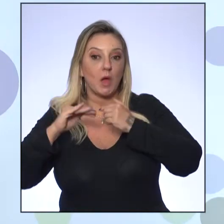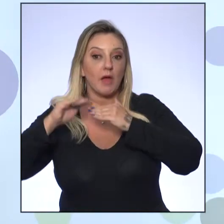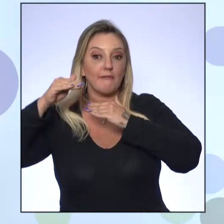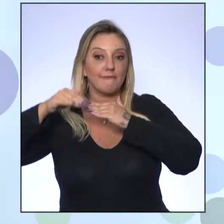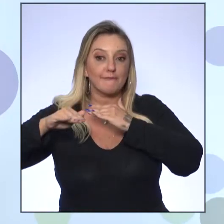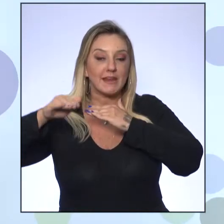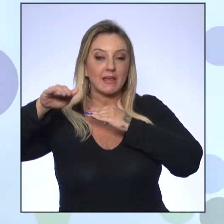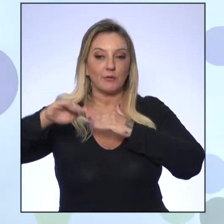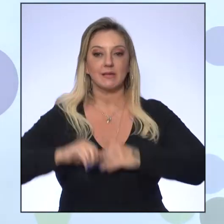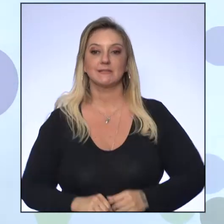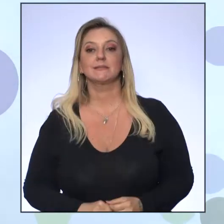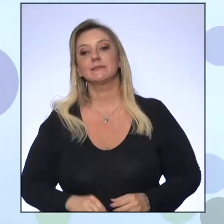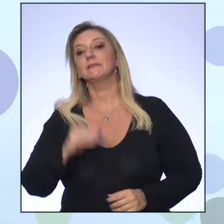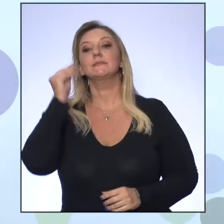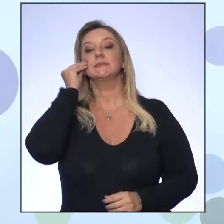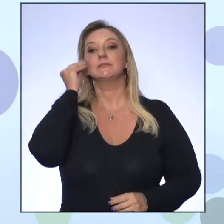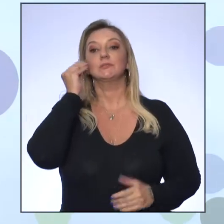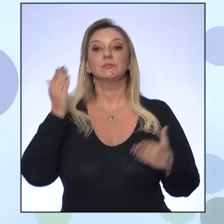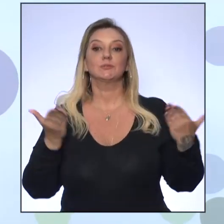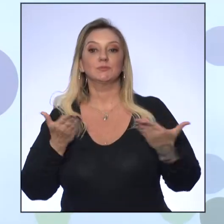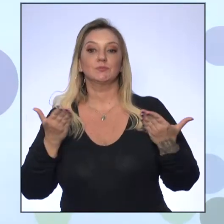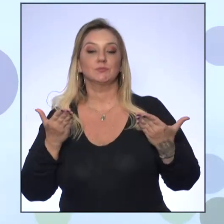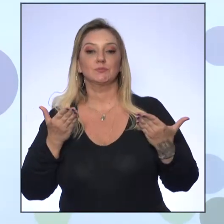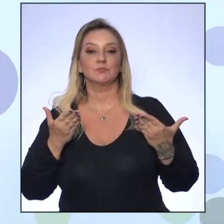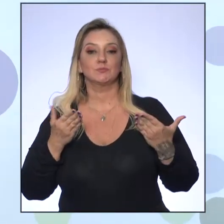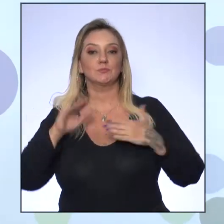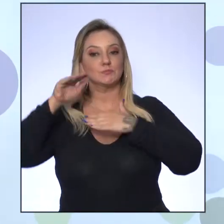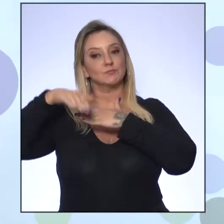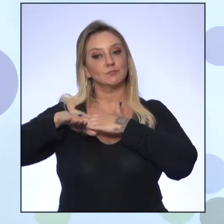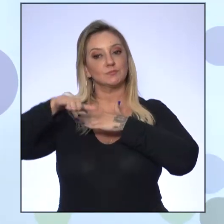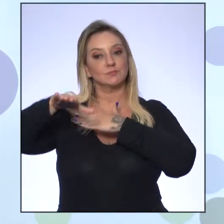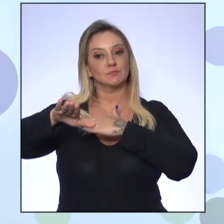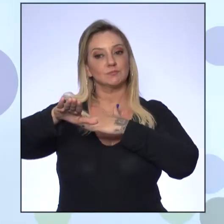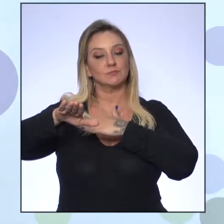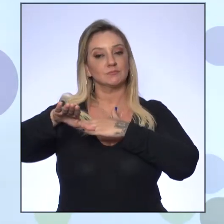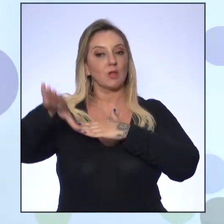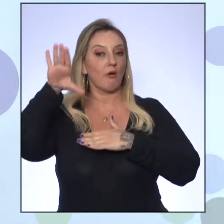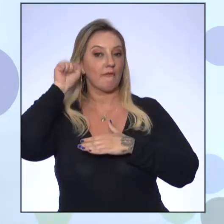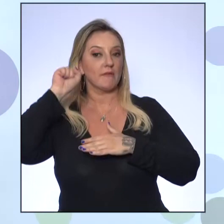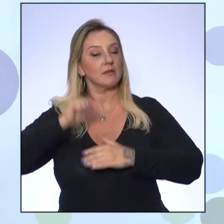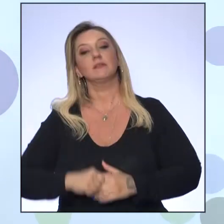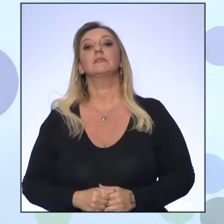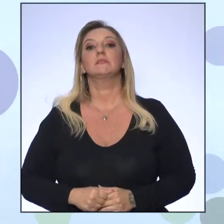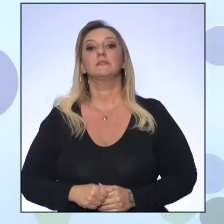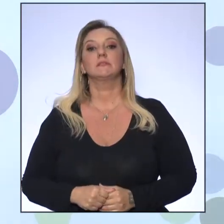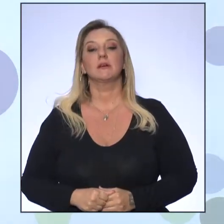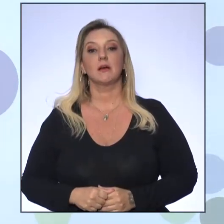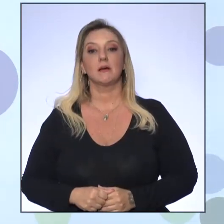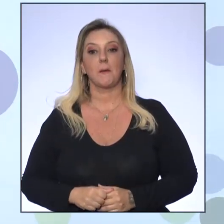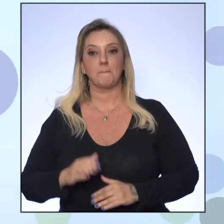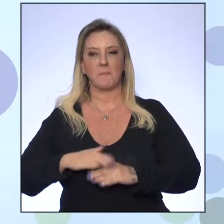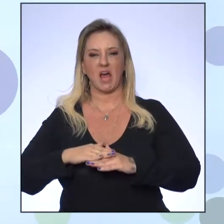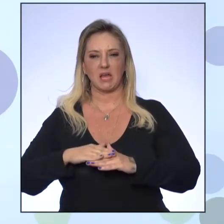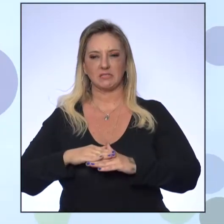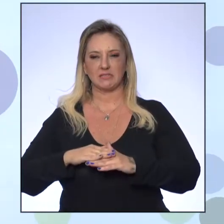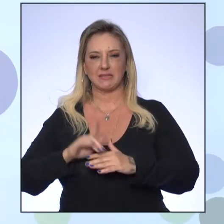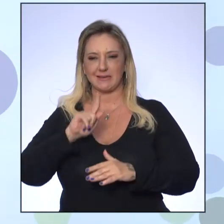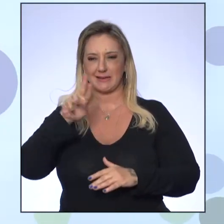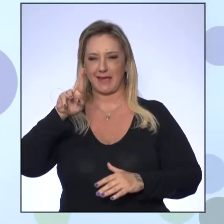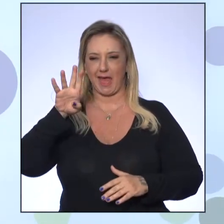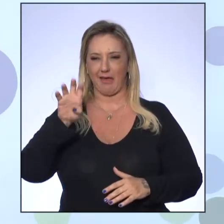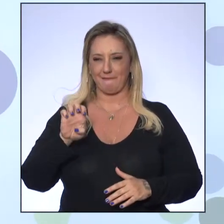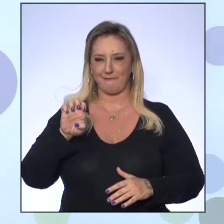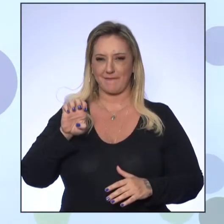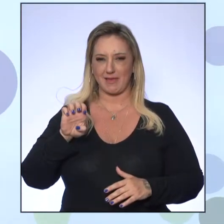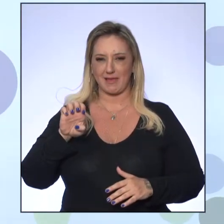vou testar aqui com vocês hoje algumas frequências para ver se vocês estão ouvindo. Desde as mais graves, sons